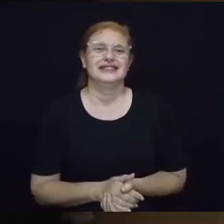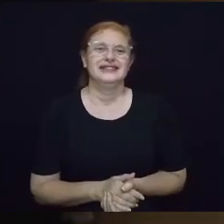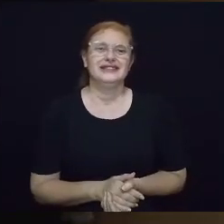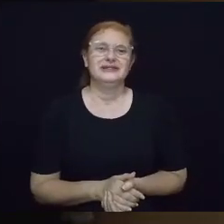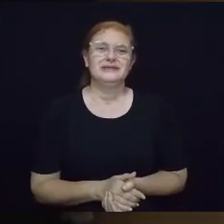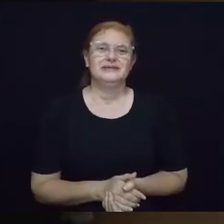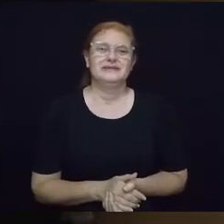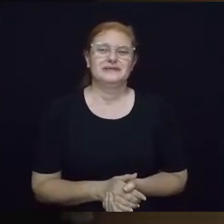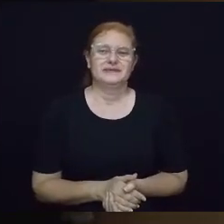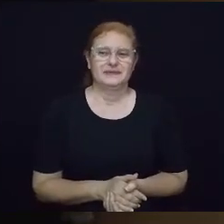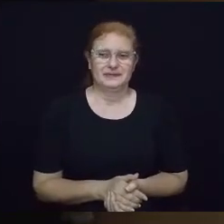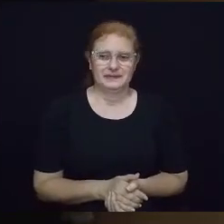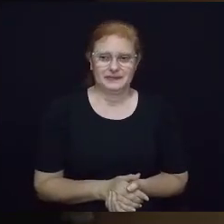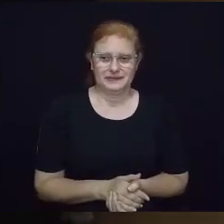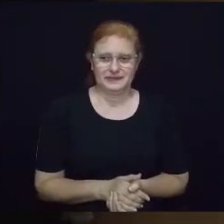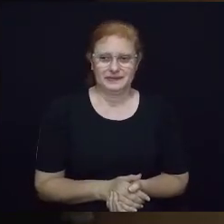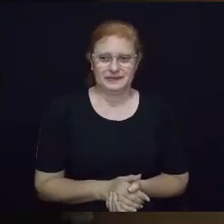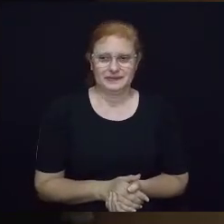ensina.